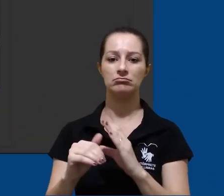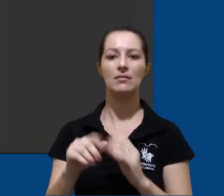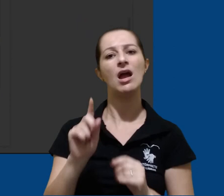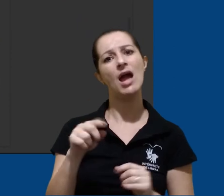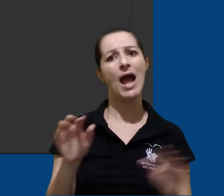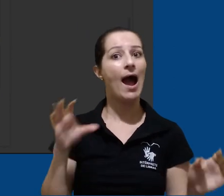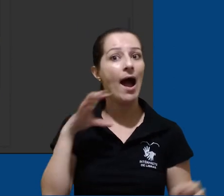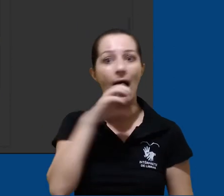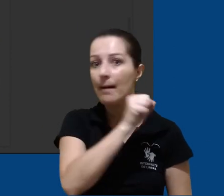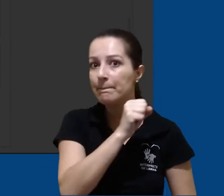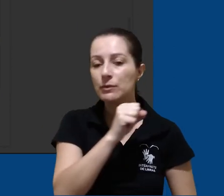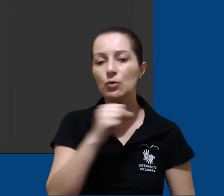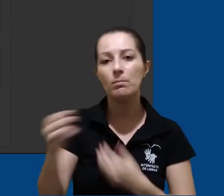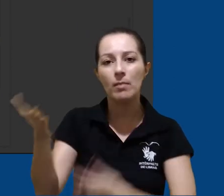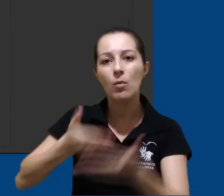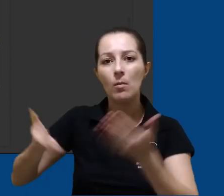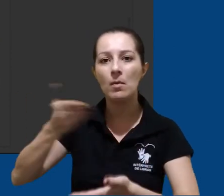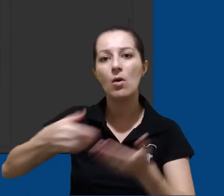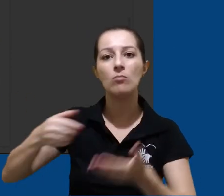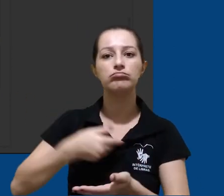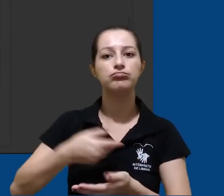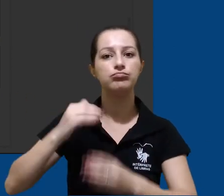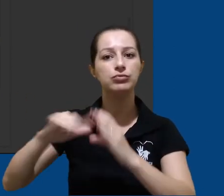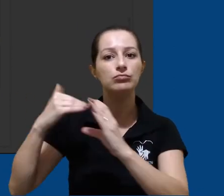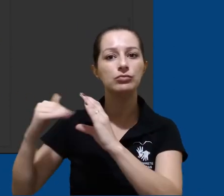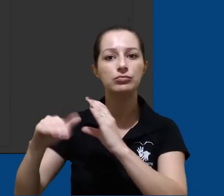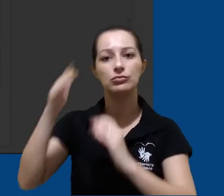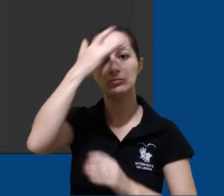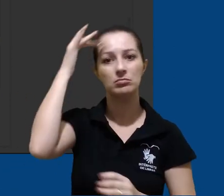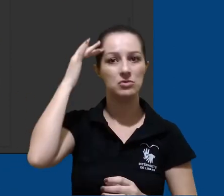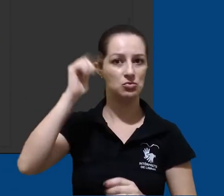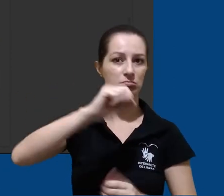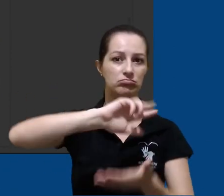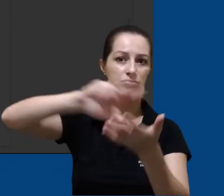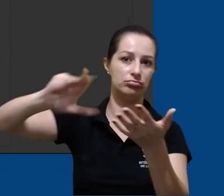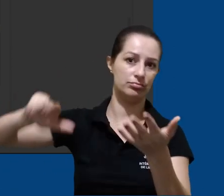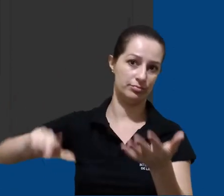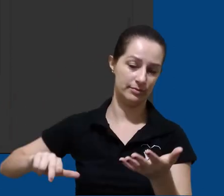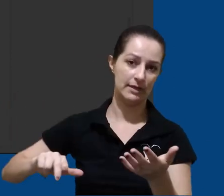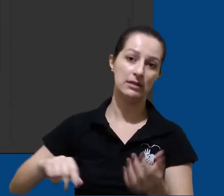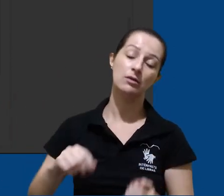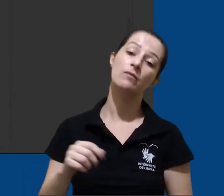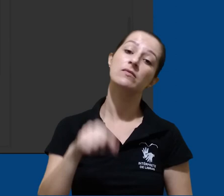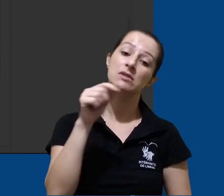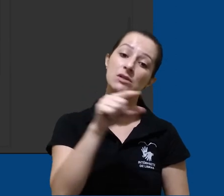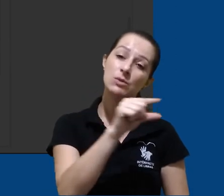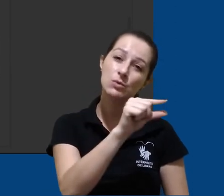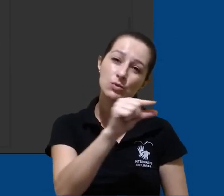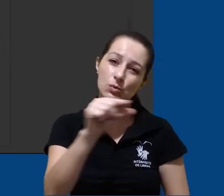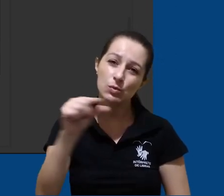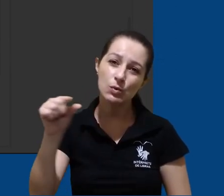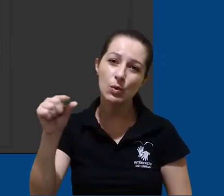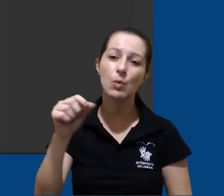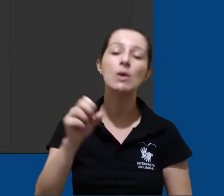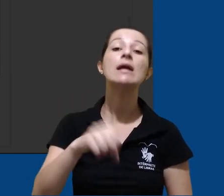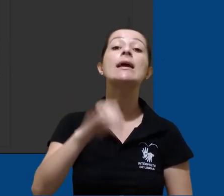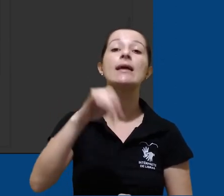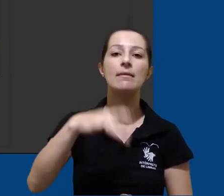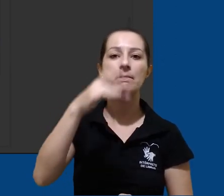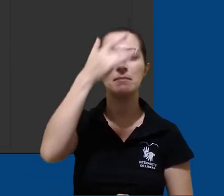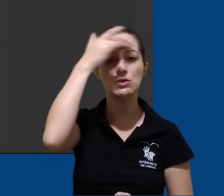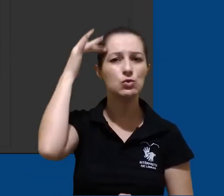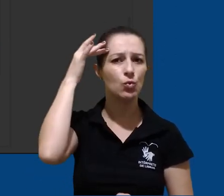pelo link de compartilhamento é uma opção mais rápida para compartilhar com muitas pessoas ao mesmo tempo e devemos selecionar